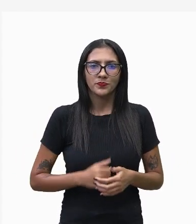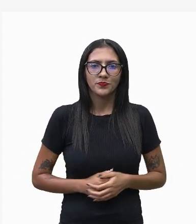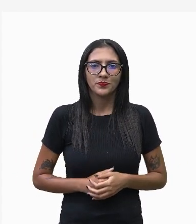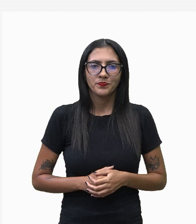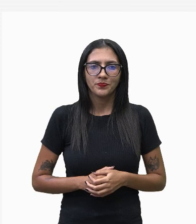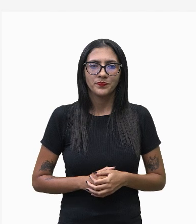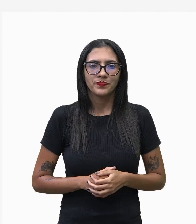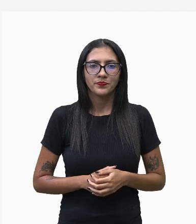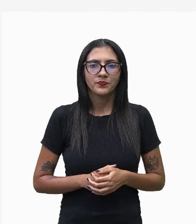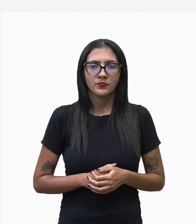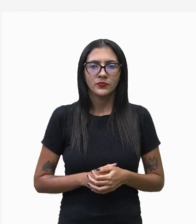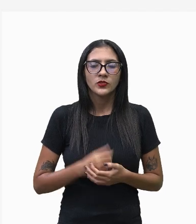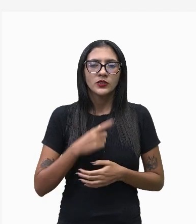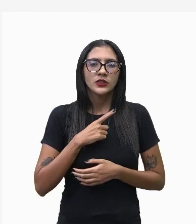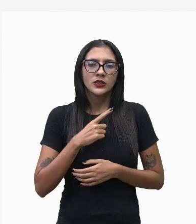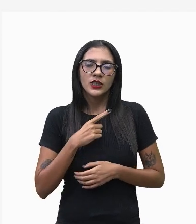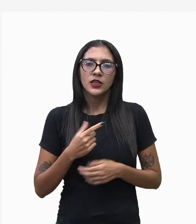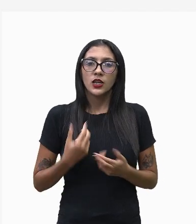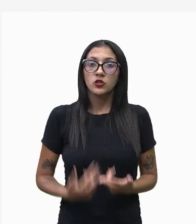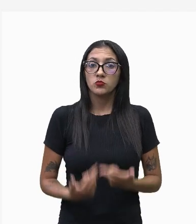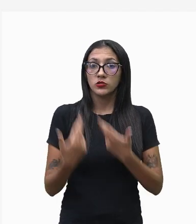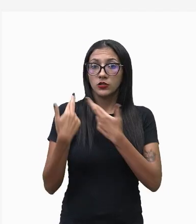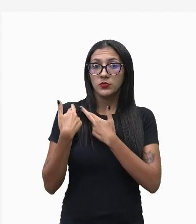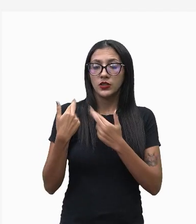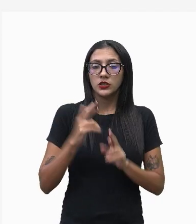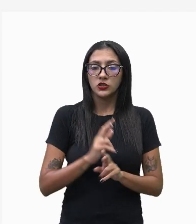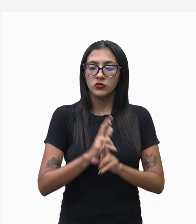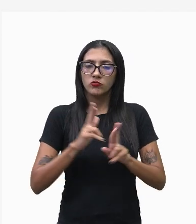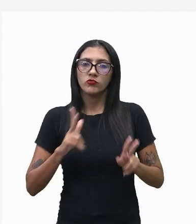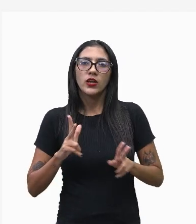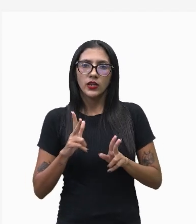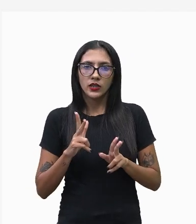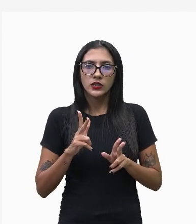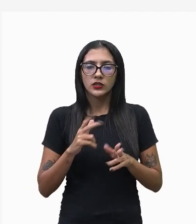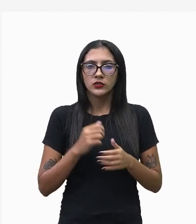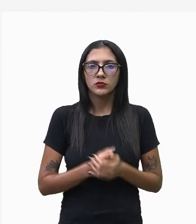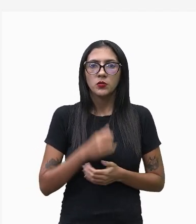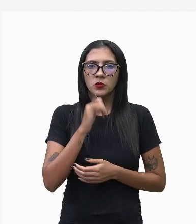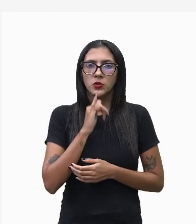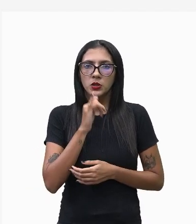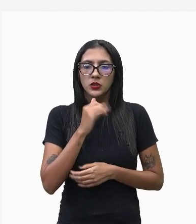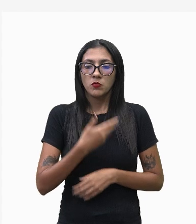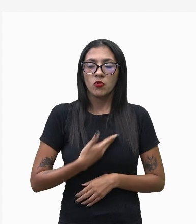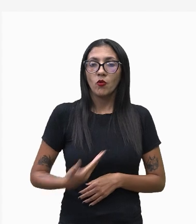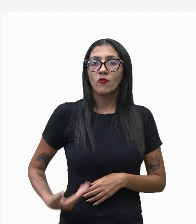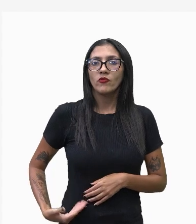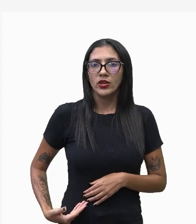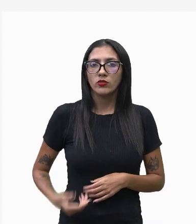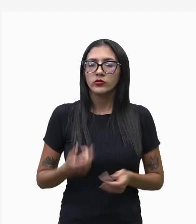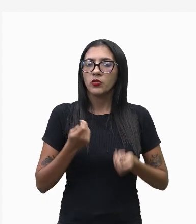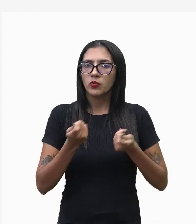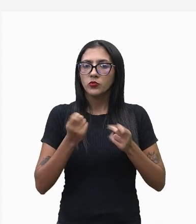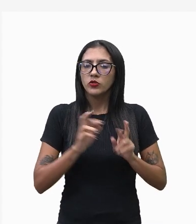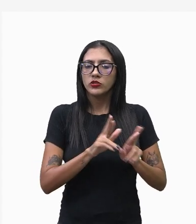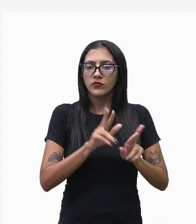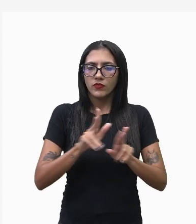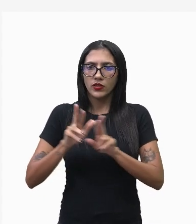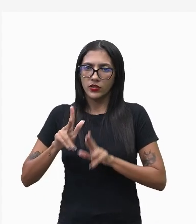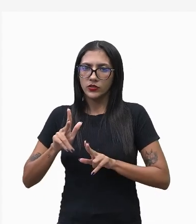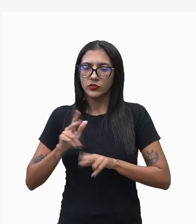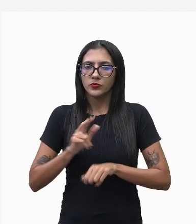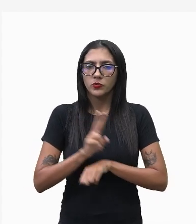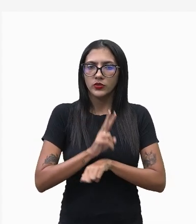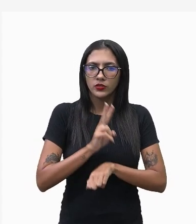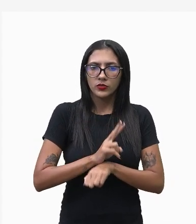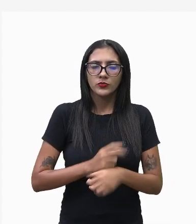conservação, então, que estão ali sob a responsabilidade de diferentes esferas do governo, não é isso? Da administração. Vamos dar uma